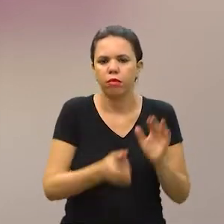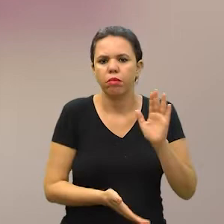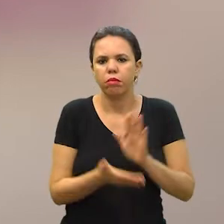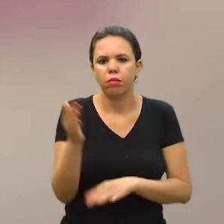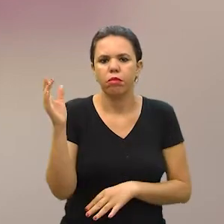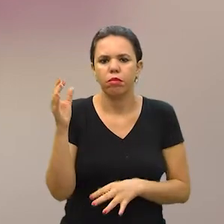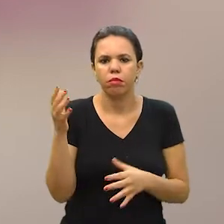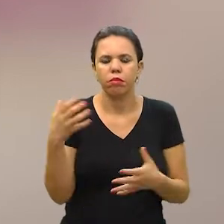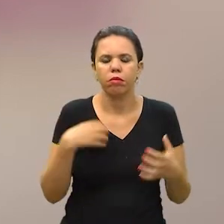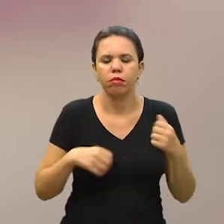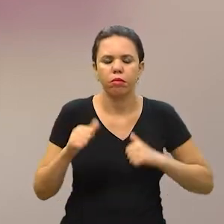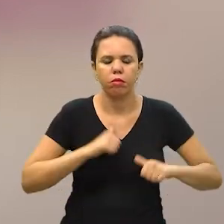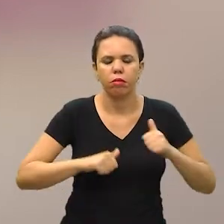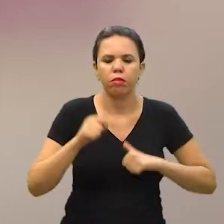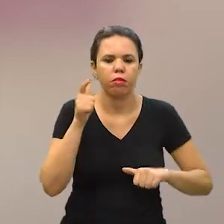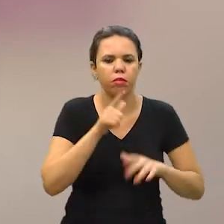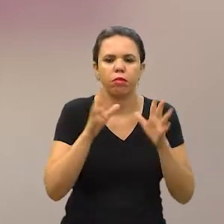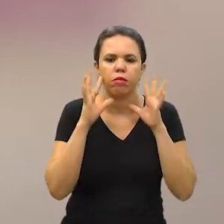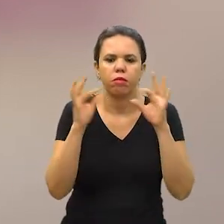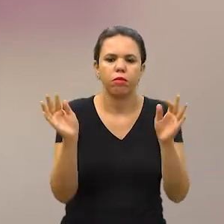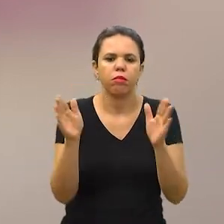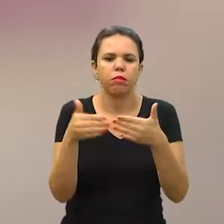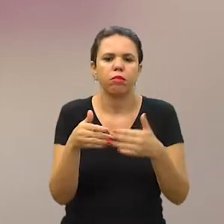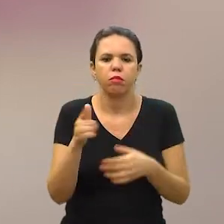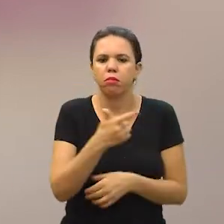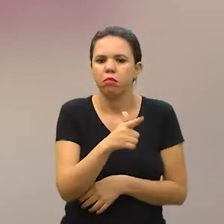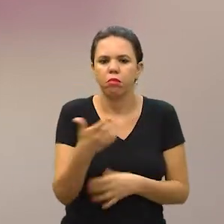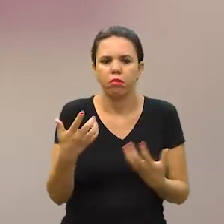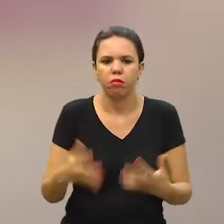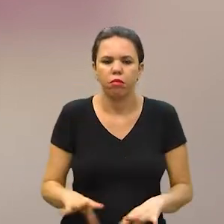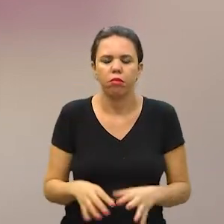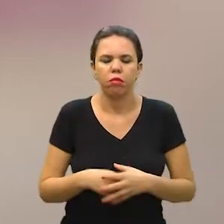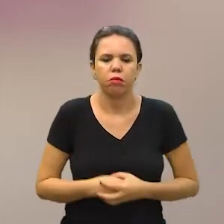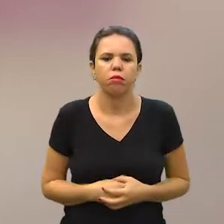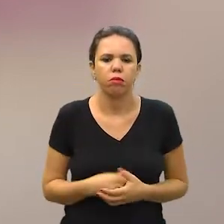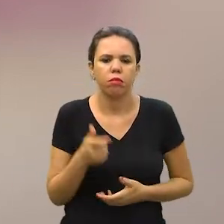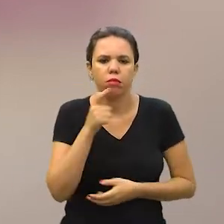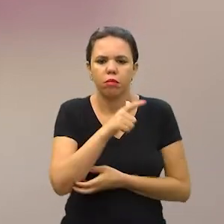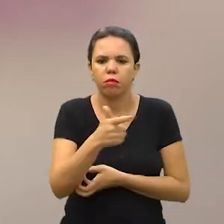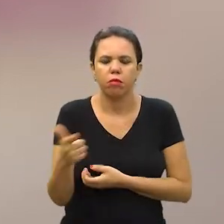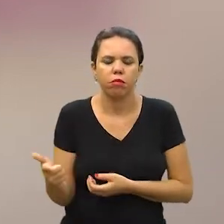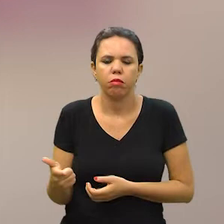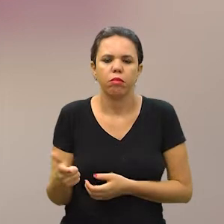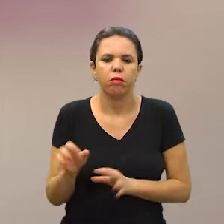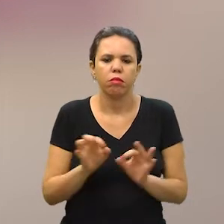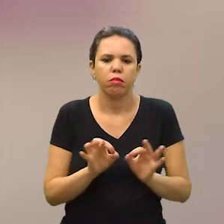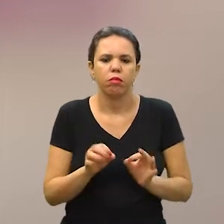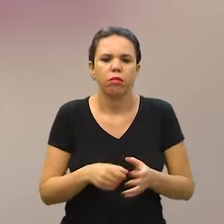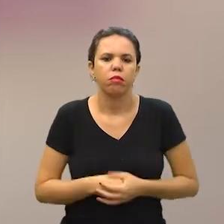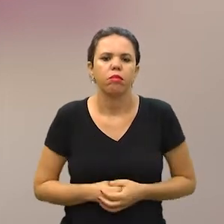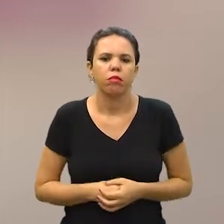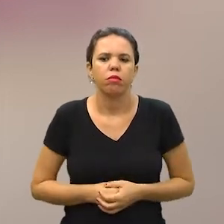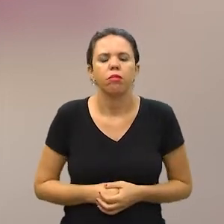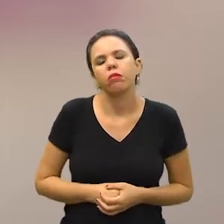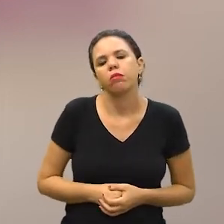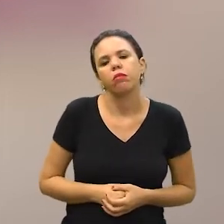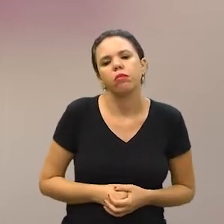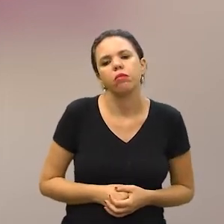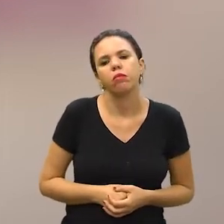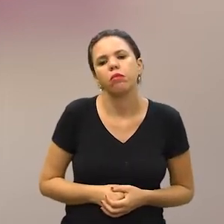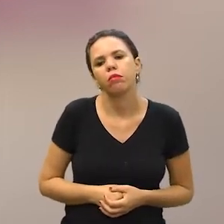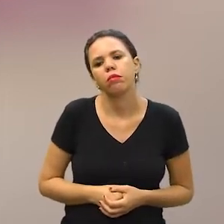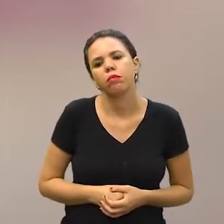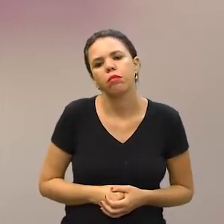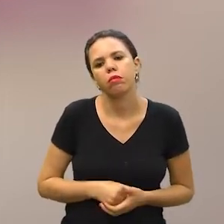ela levanta novamente, porque ela não consegue, não é que ela não quer, ela não consegue, ela não tem essa regulação. Né?